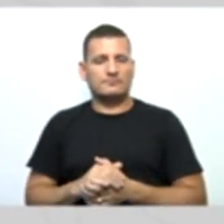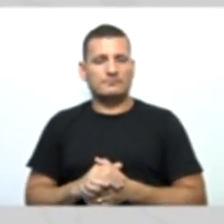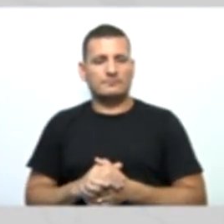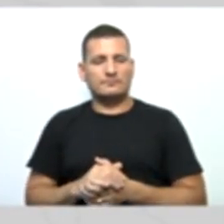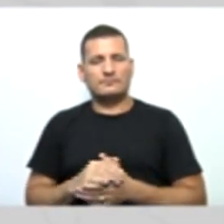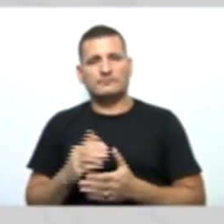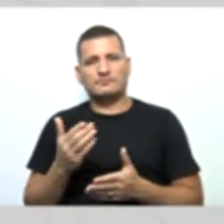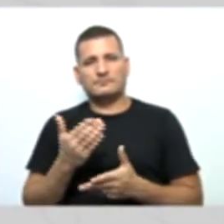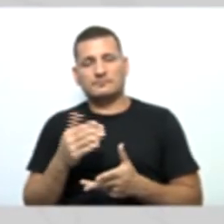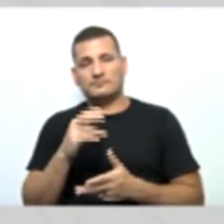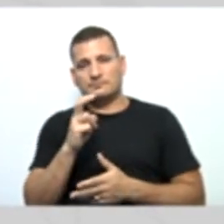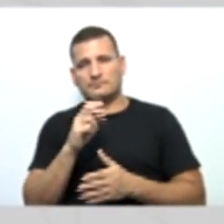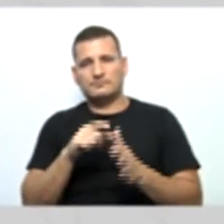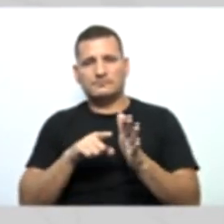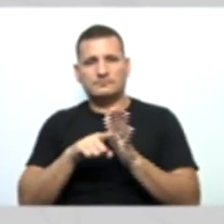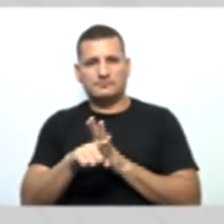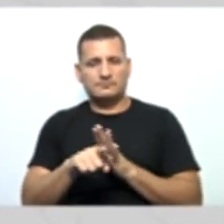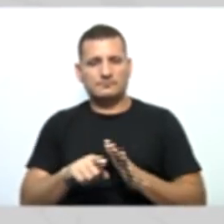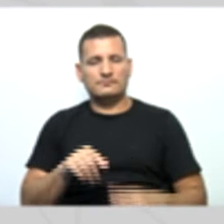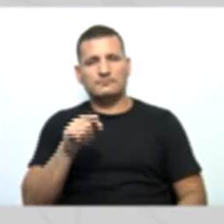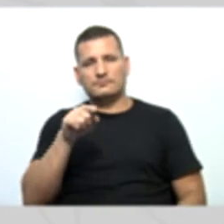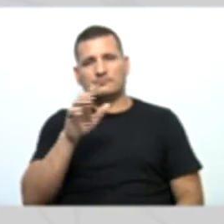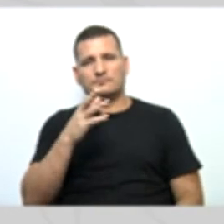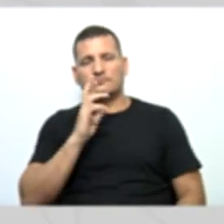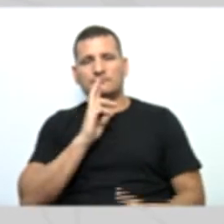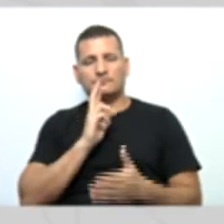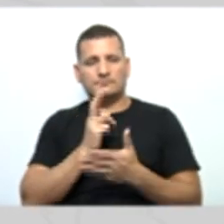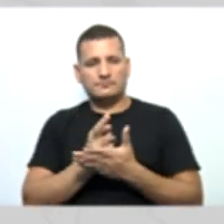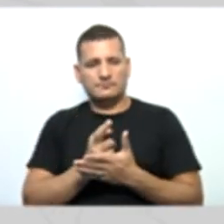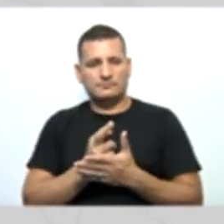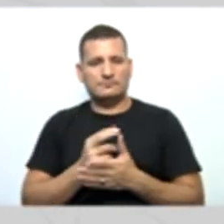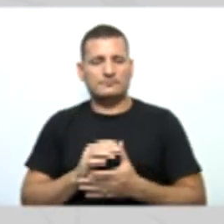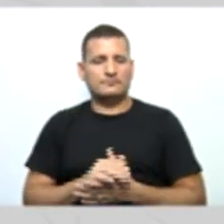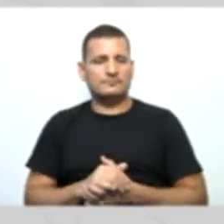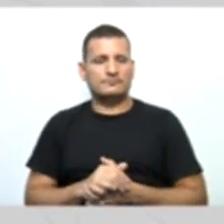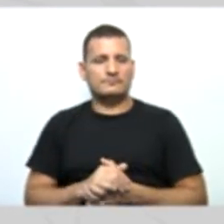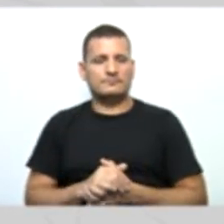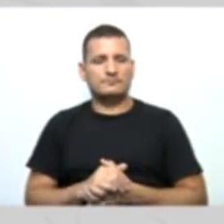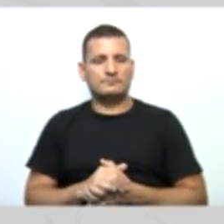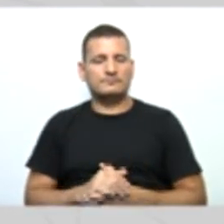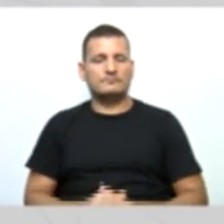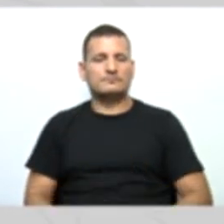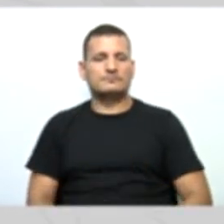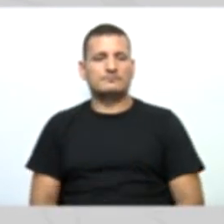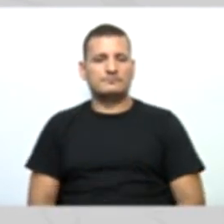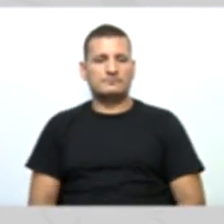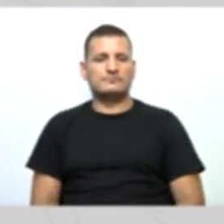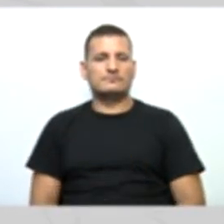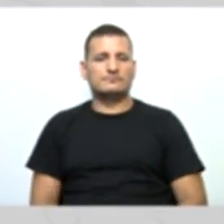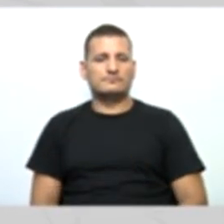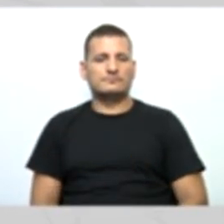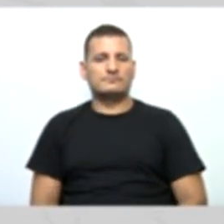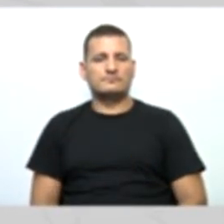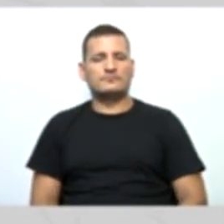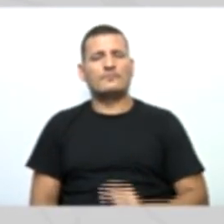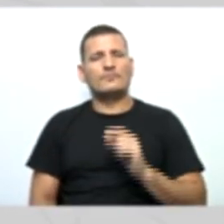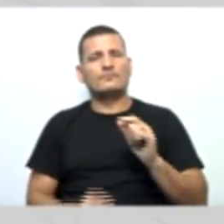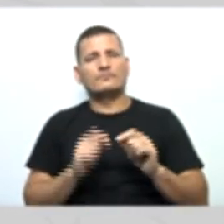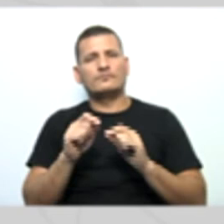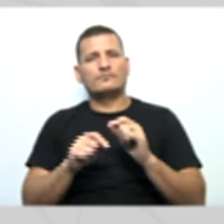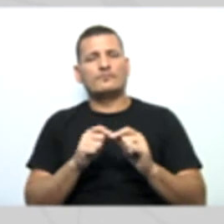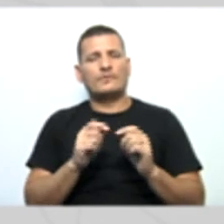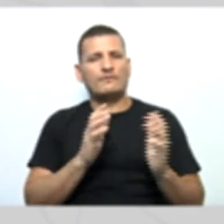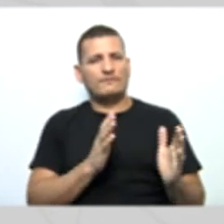a questão 5, né? Vocês responderam, mas a pergunta é essa. O que é realizado na fase